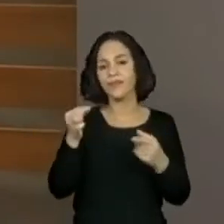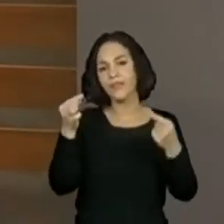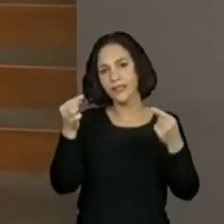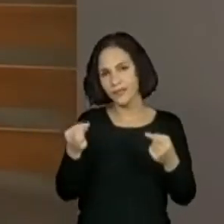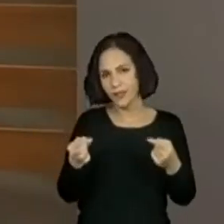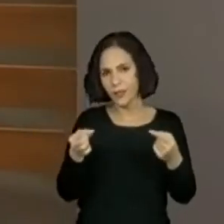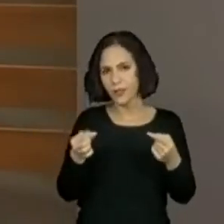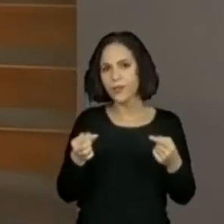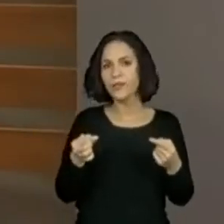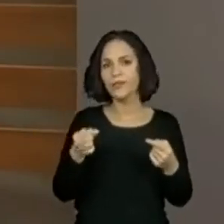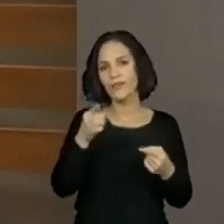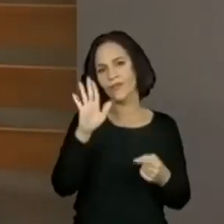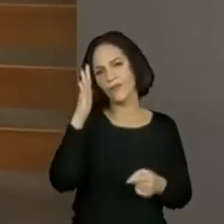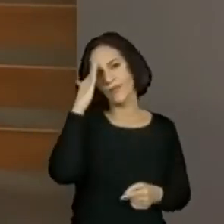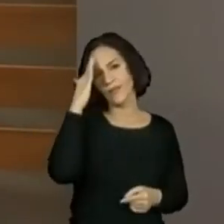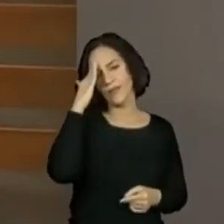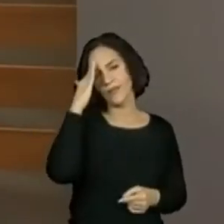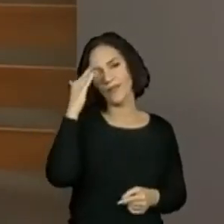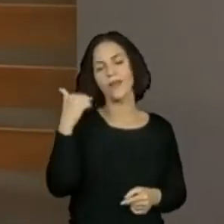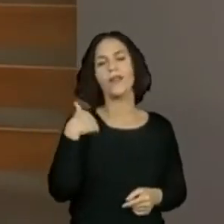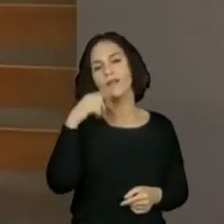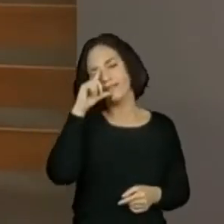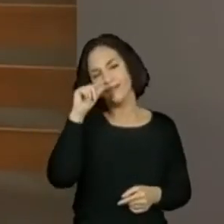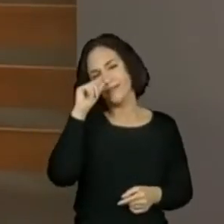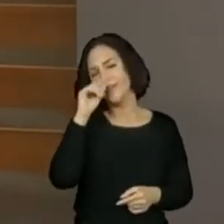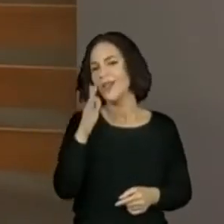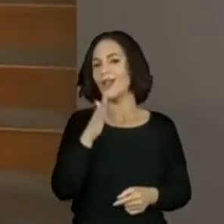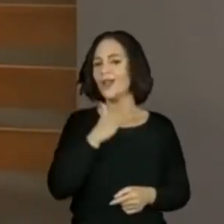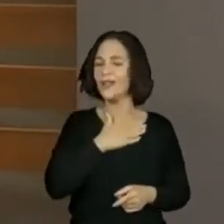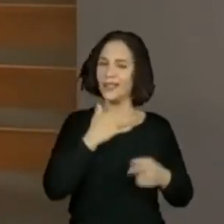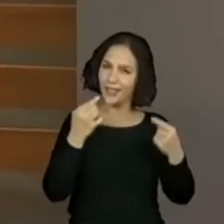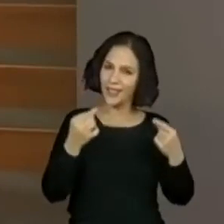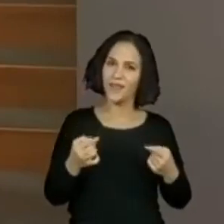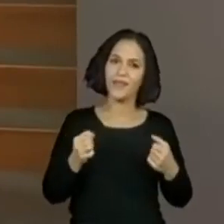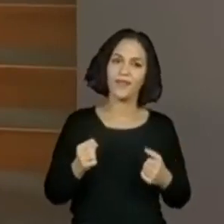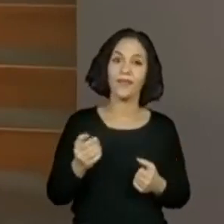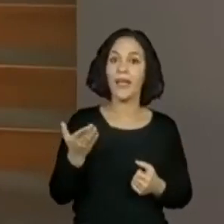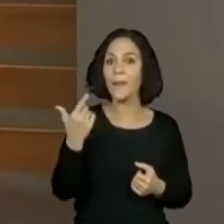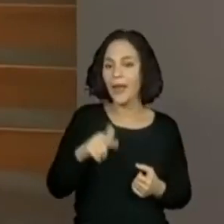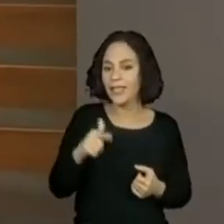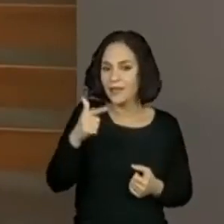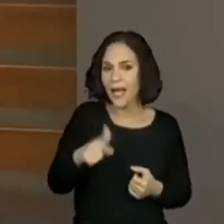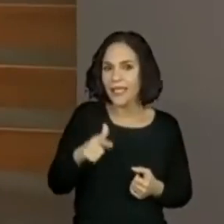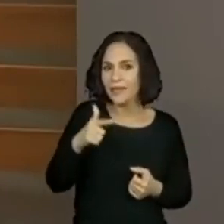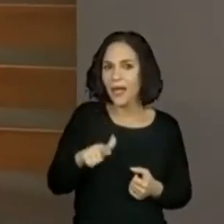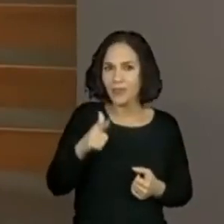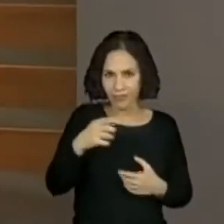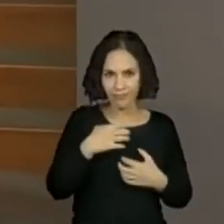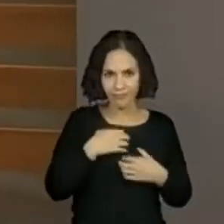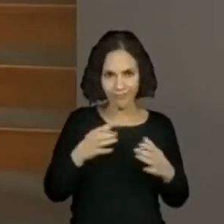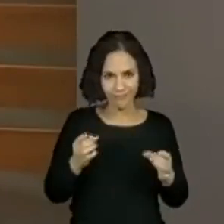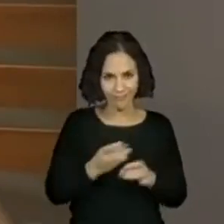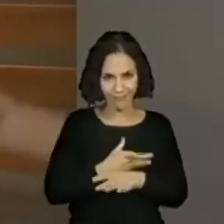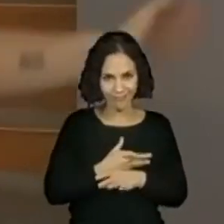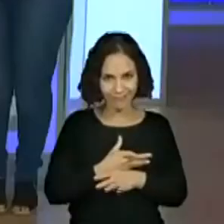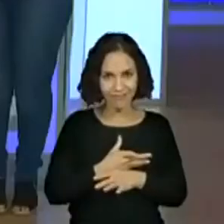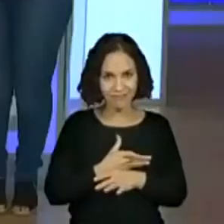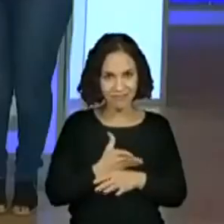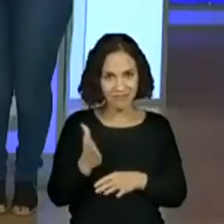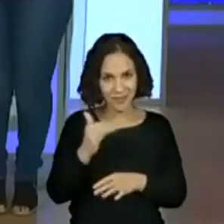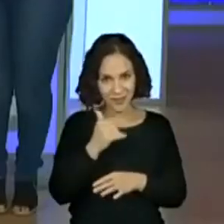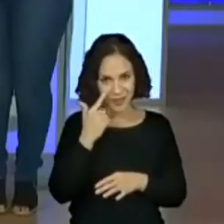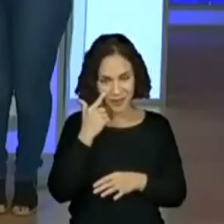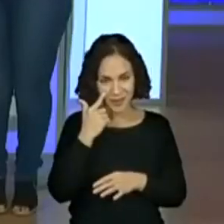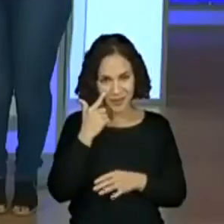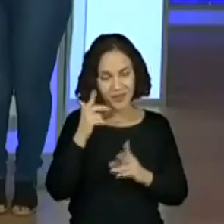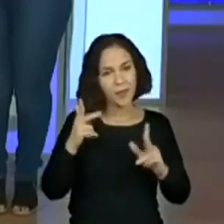desafio, que vocês sabem que a professora Ana Paula adora dar desafio. Sim. A gente sempre quer mais. Estão preparados? Vamos lá